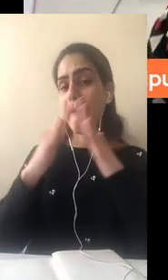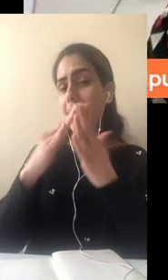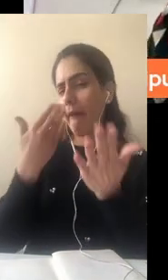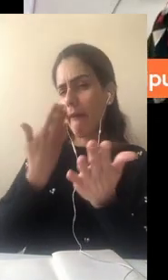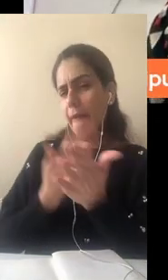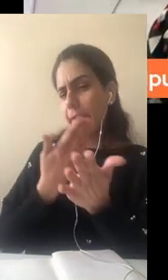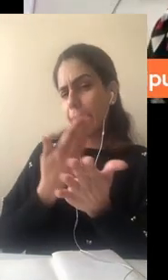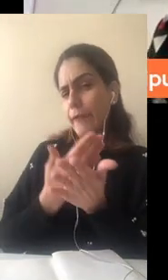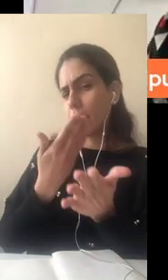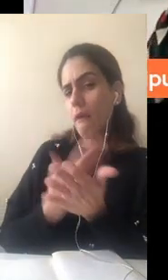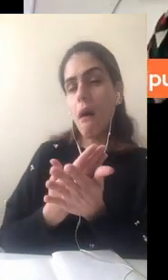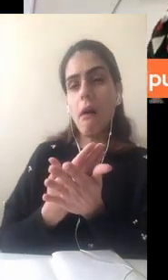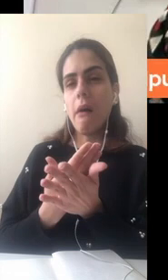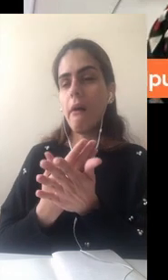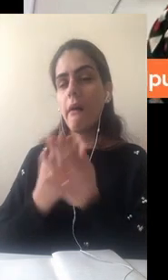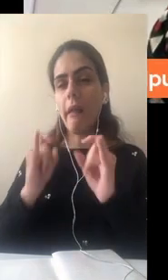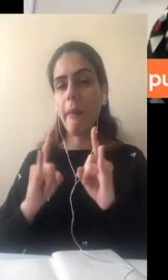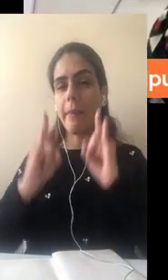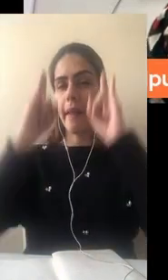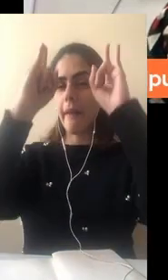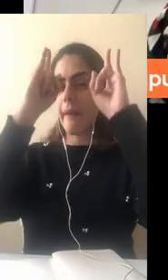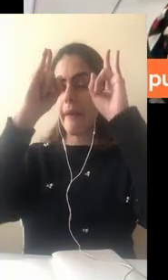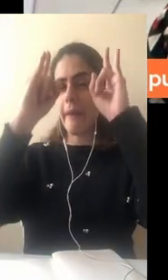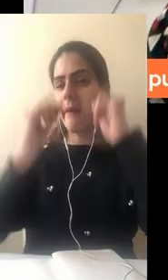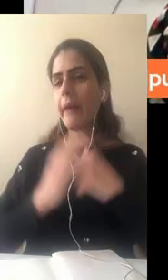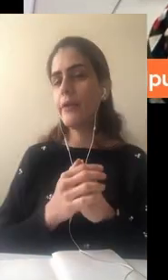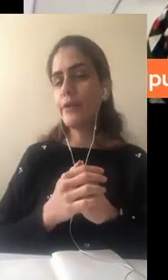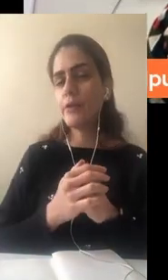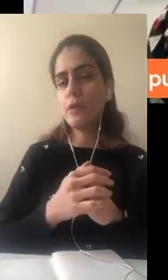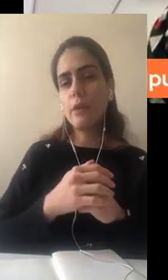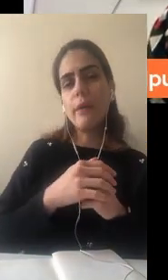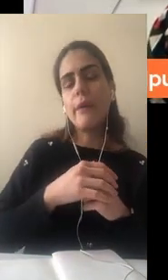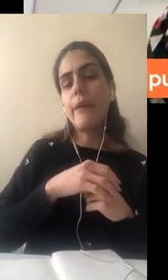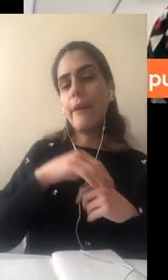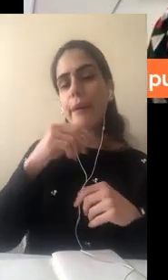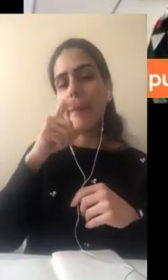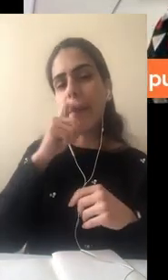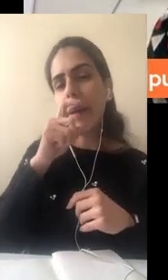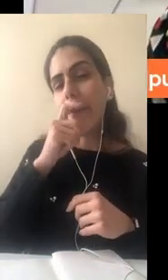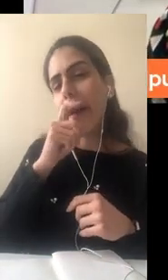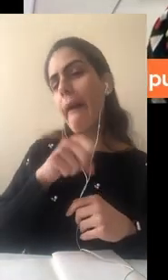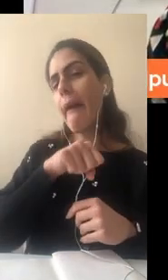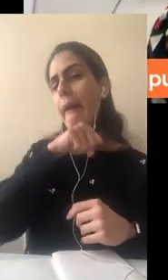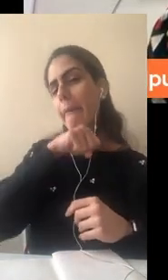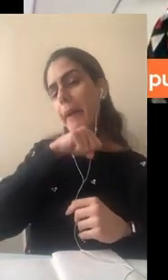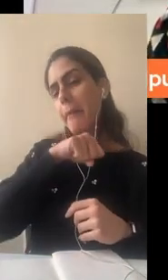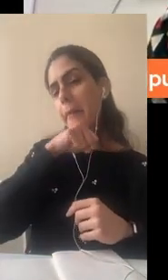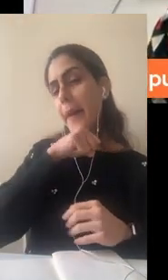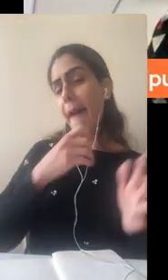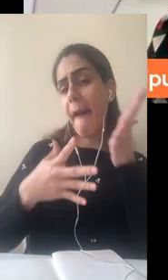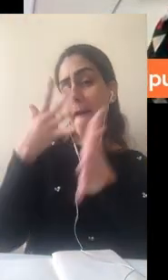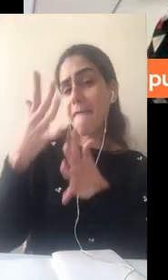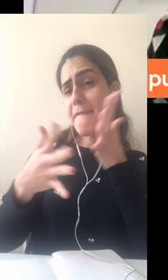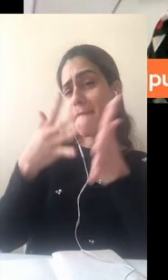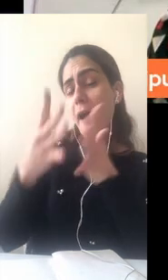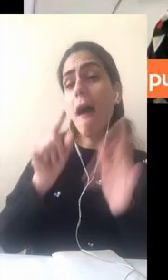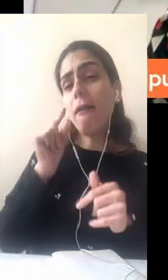o que as escolas, os condomínios e muitos pais se apropriam disso aí que você falou. Ah, mas é